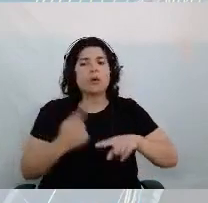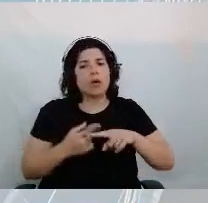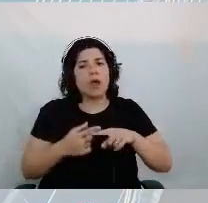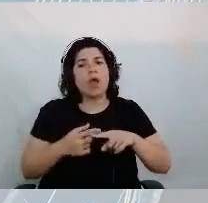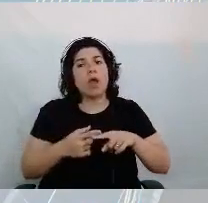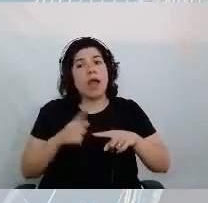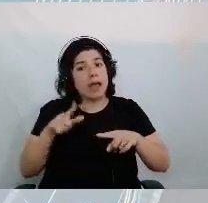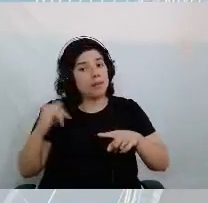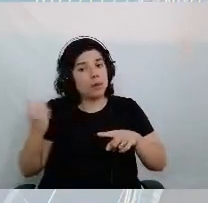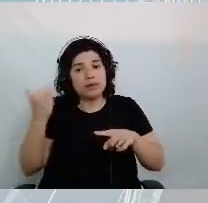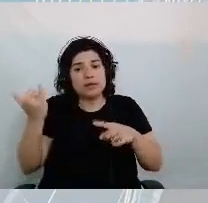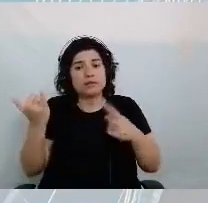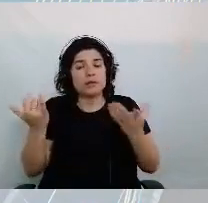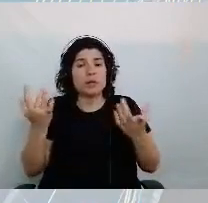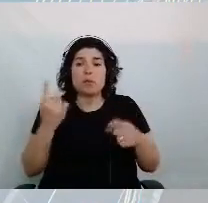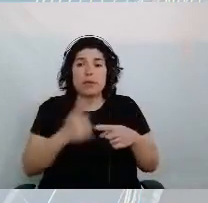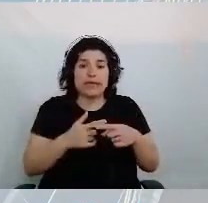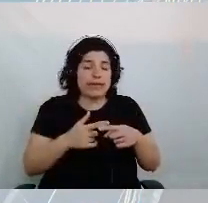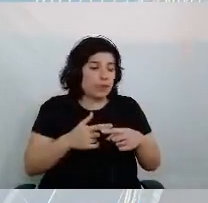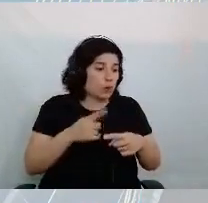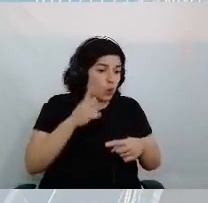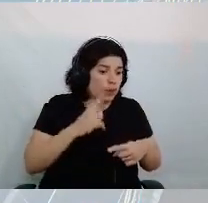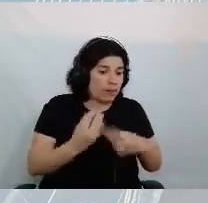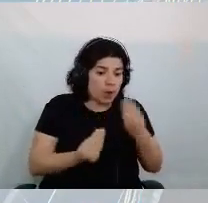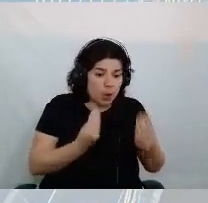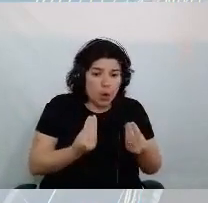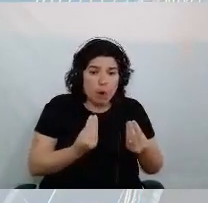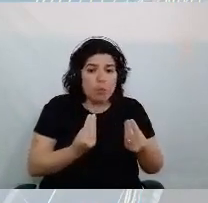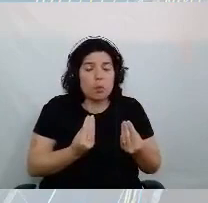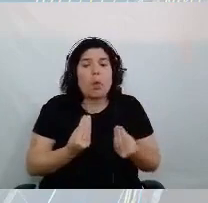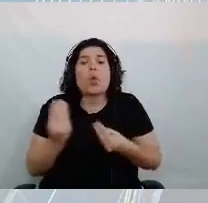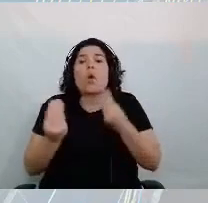não pode ser melhorado. Então, pensando nisso,